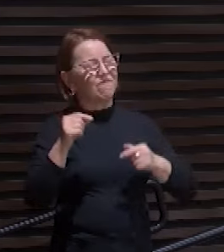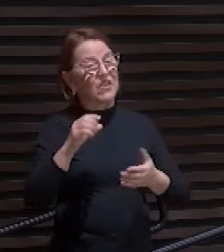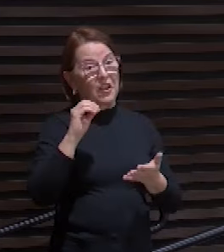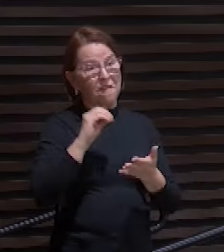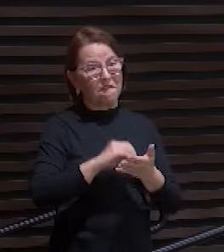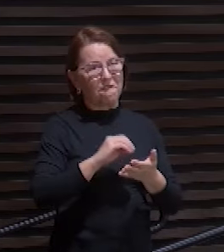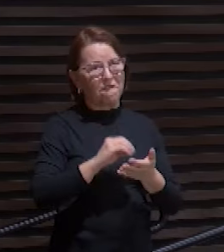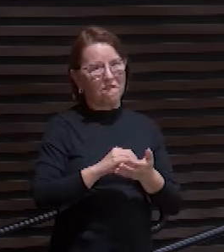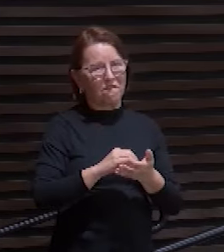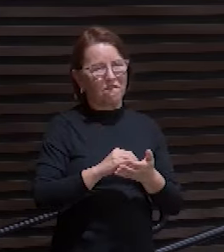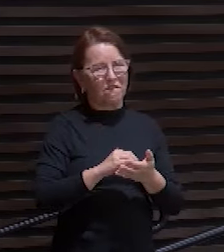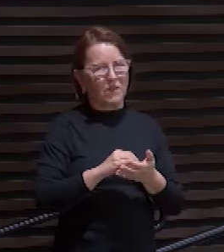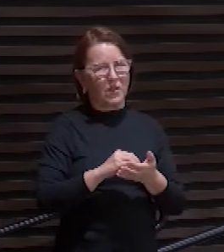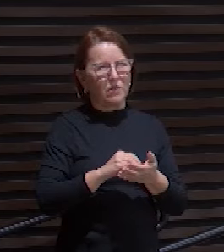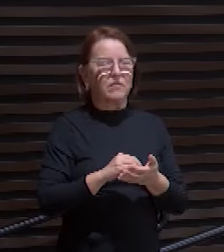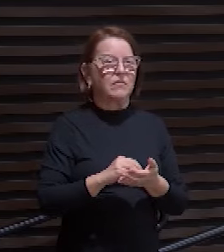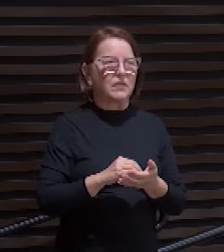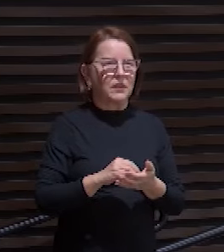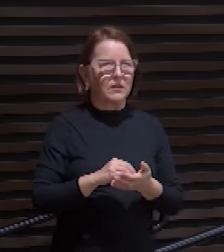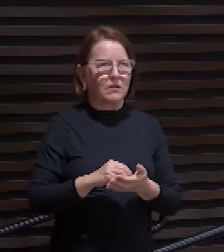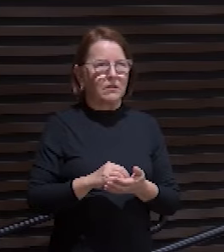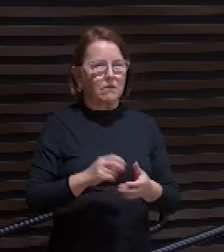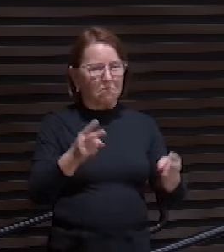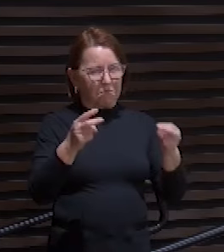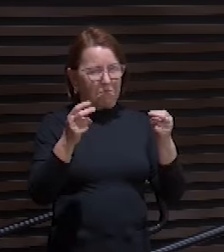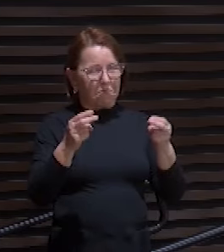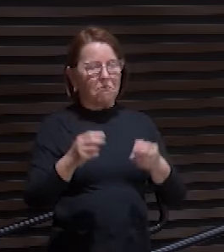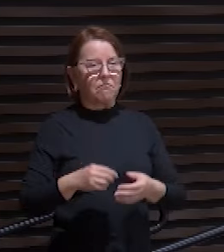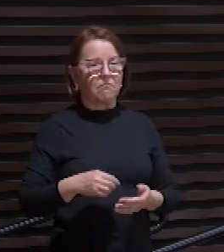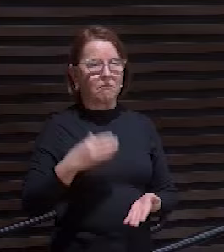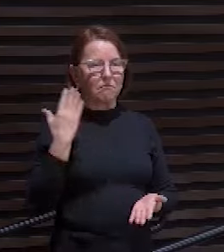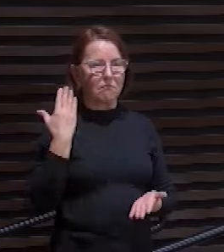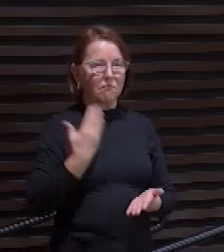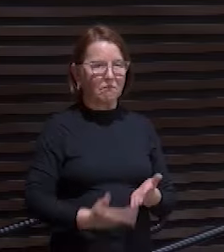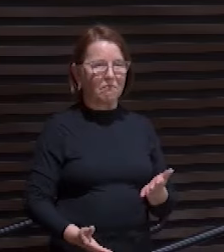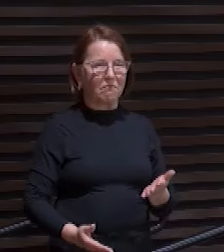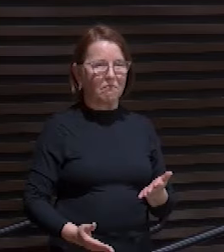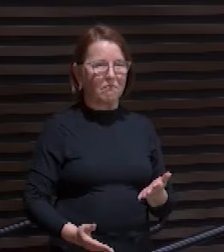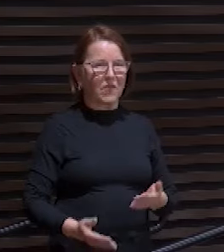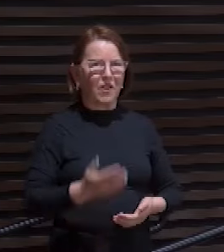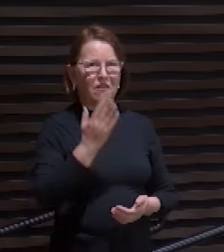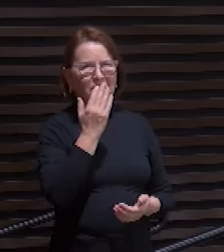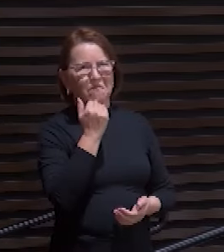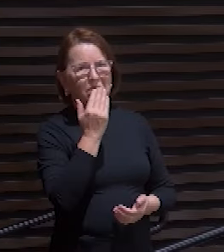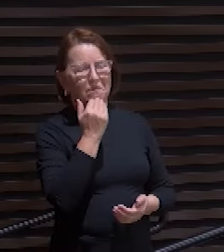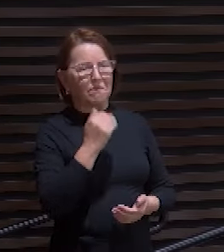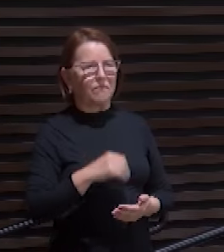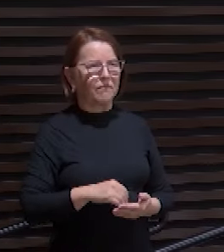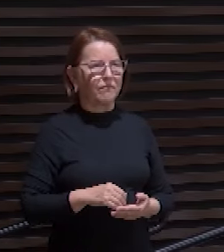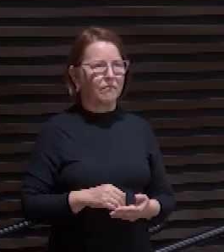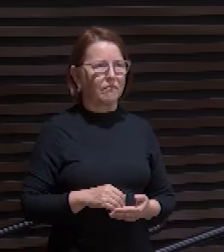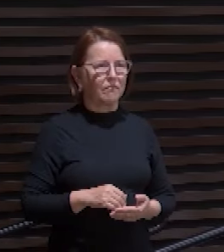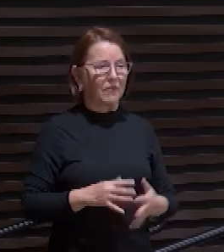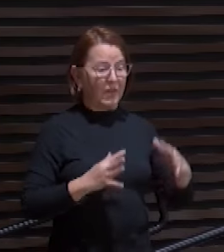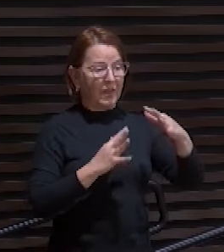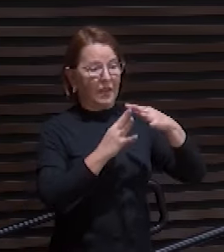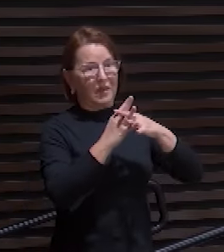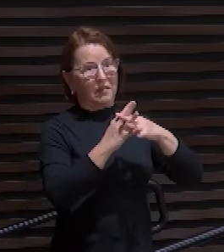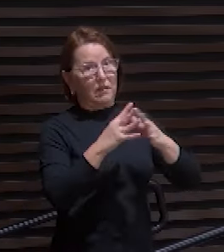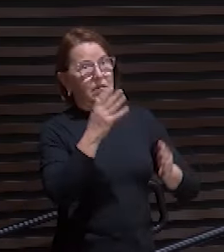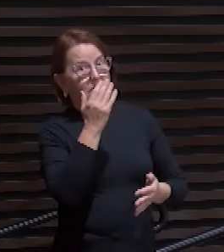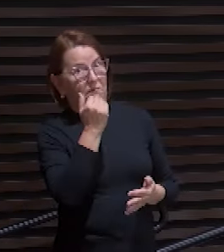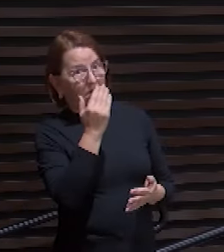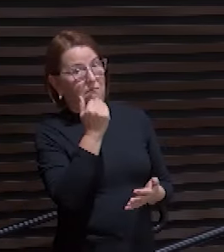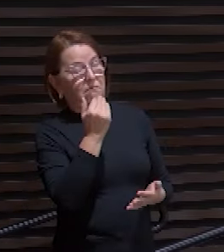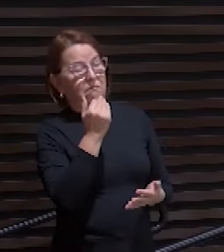de concentração, perda de apetite, excesso de